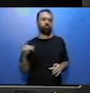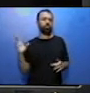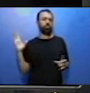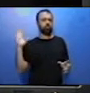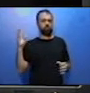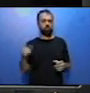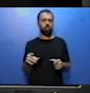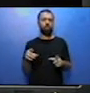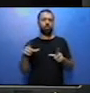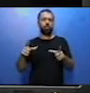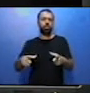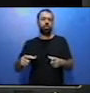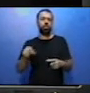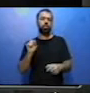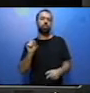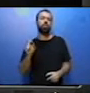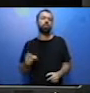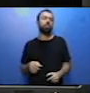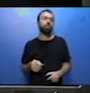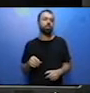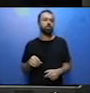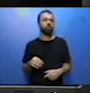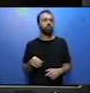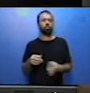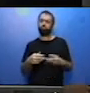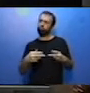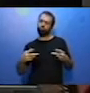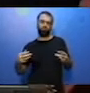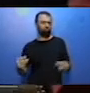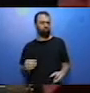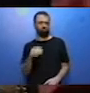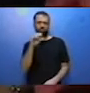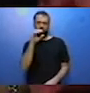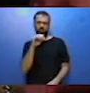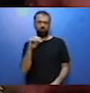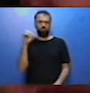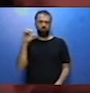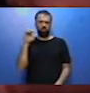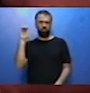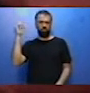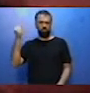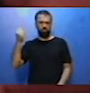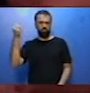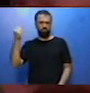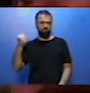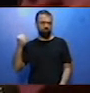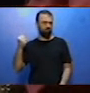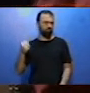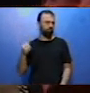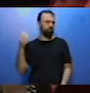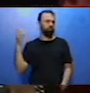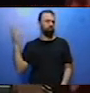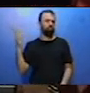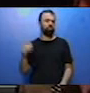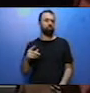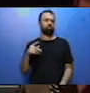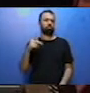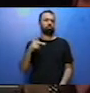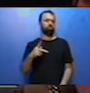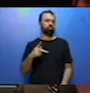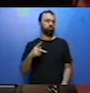cereais integrais nas carnes e laticínios o ver exemplos de sais minerais nós temos